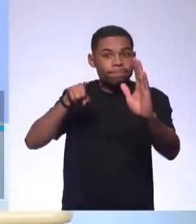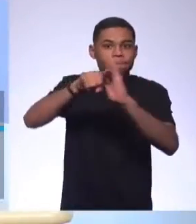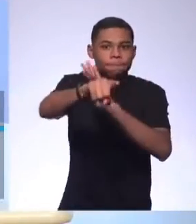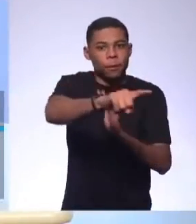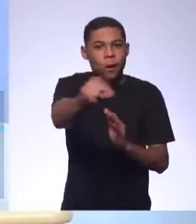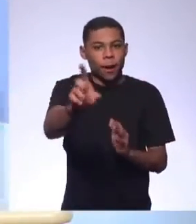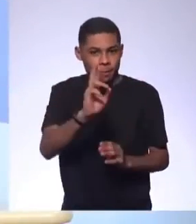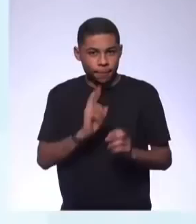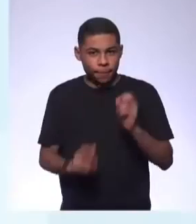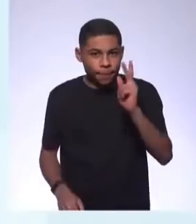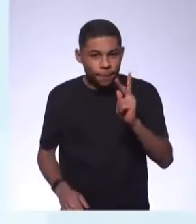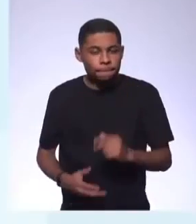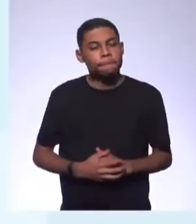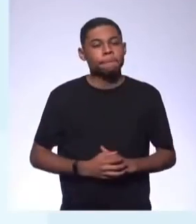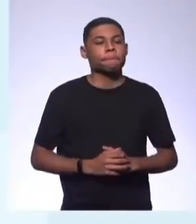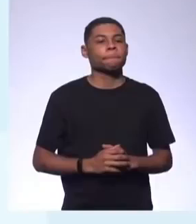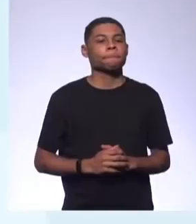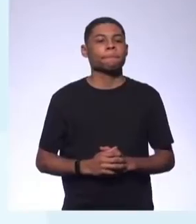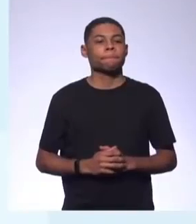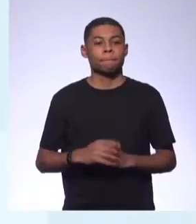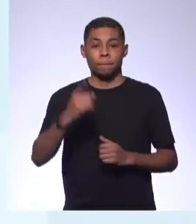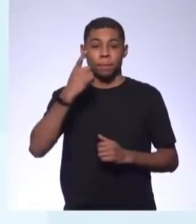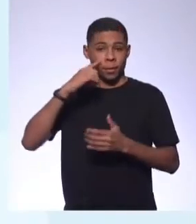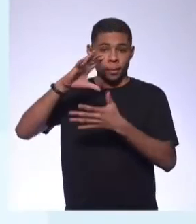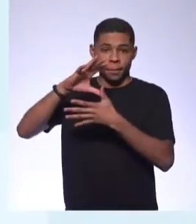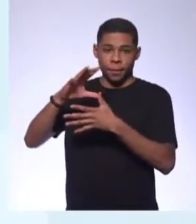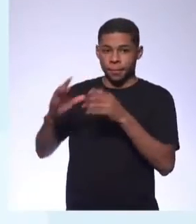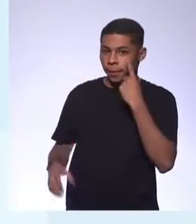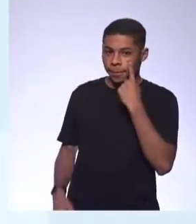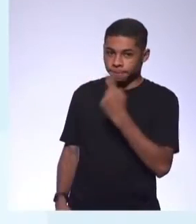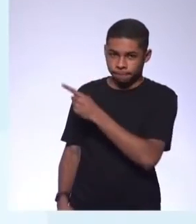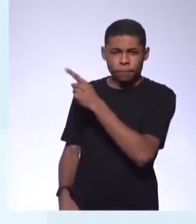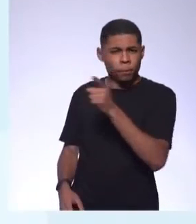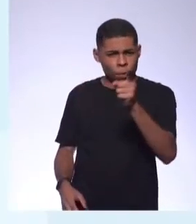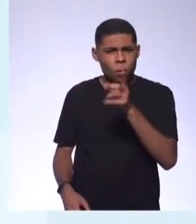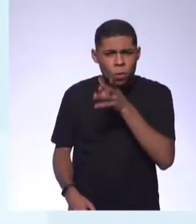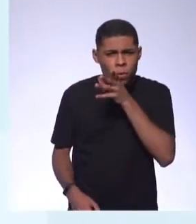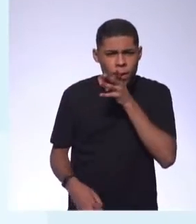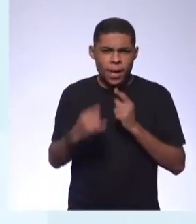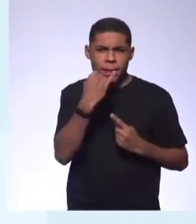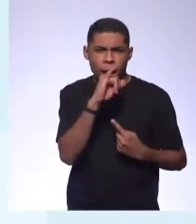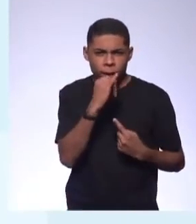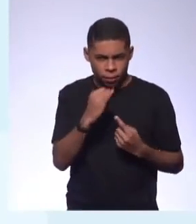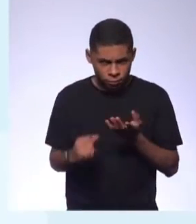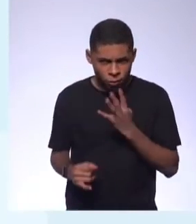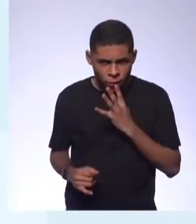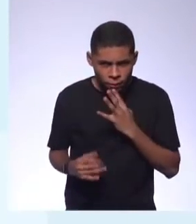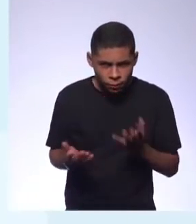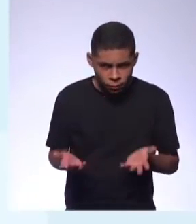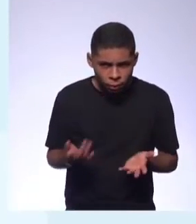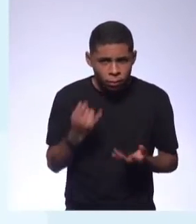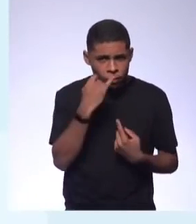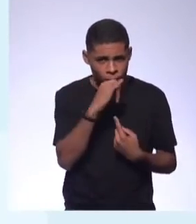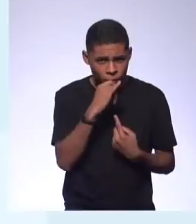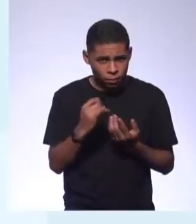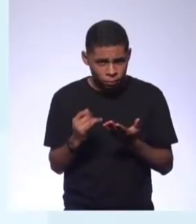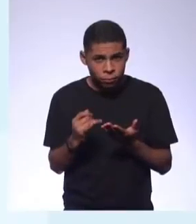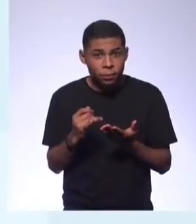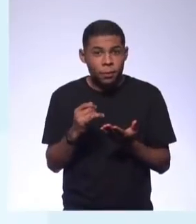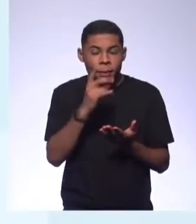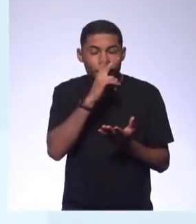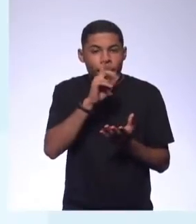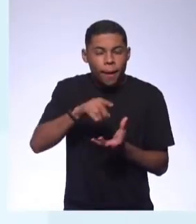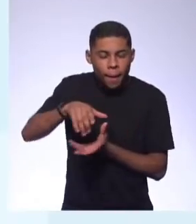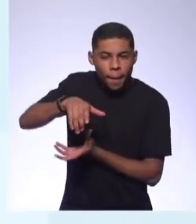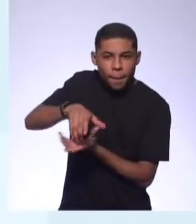lá no começo. Vamos lá? No mapa, olha só, vocês conhecem a Itália, não conhecem a Itália? A Itália é uma bota,